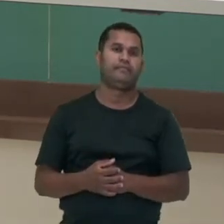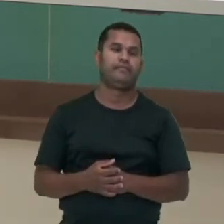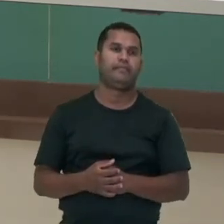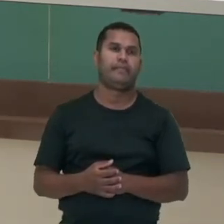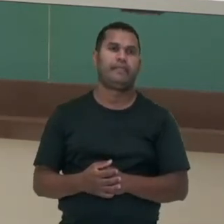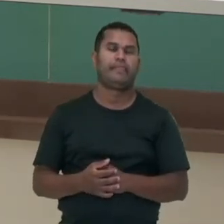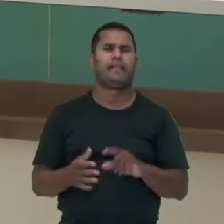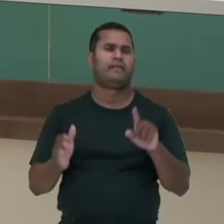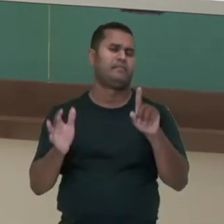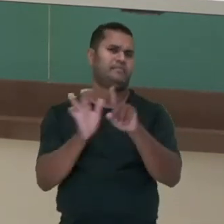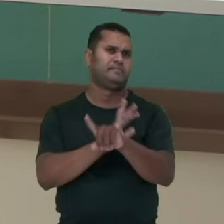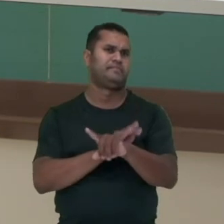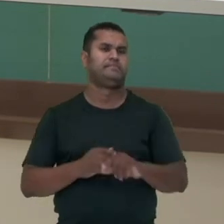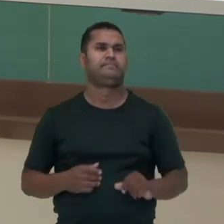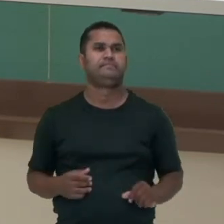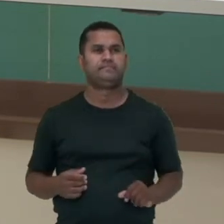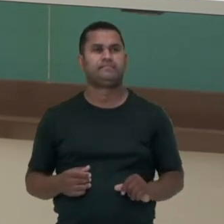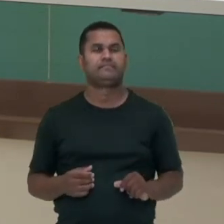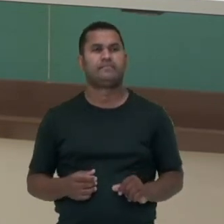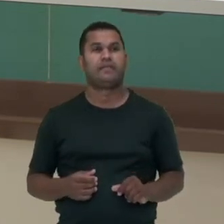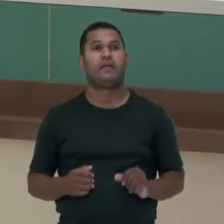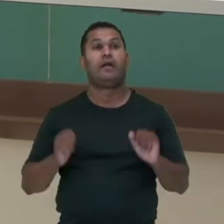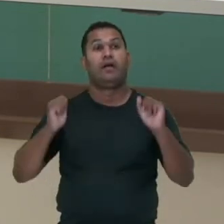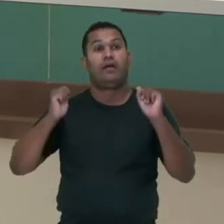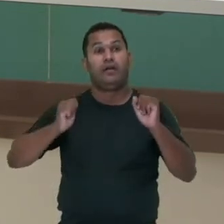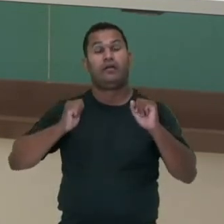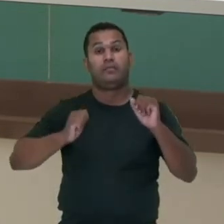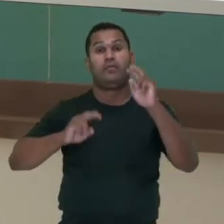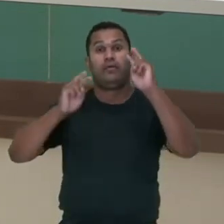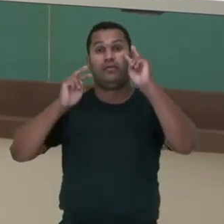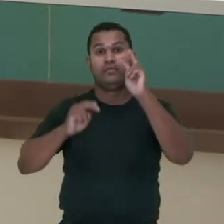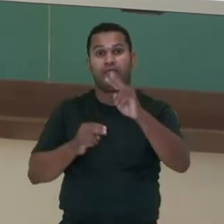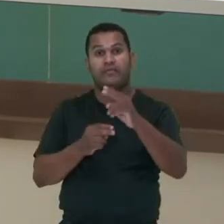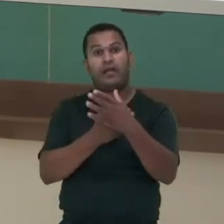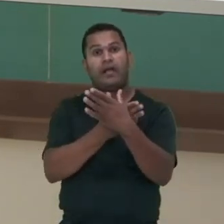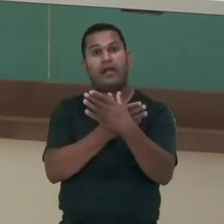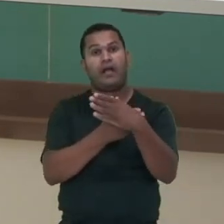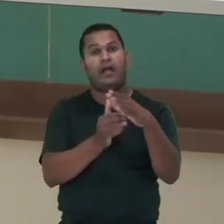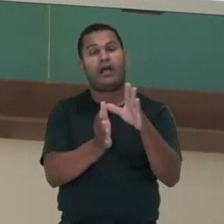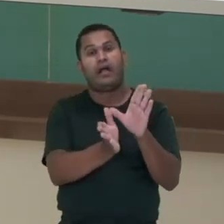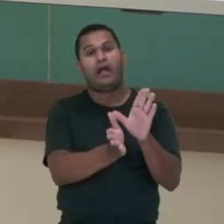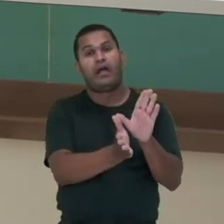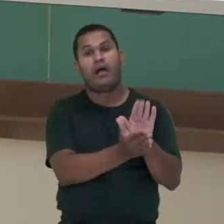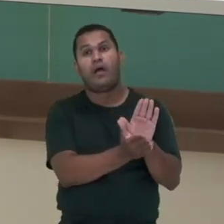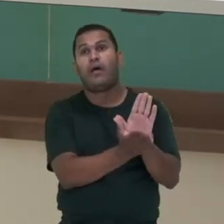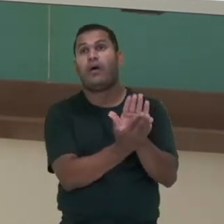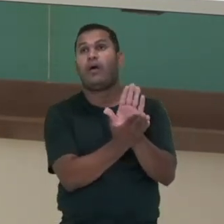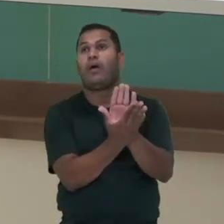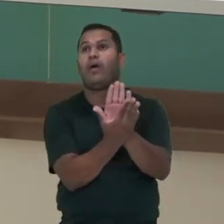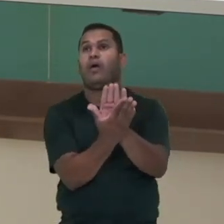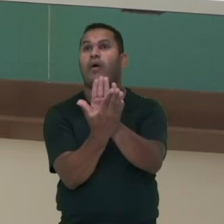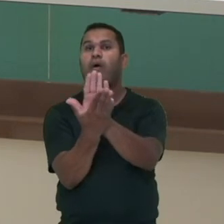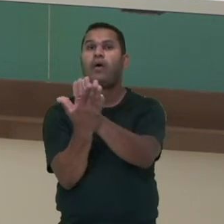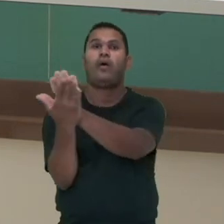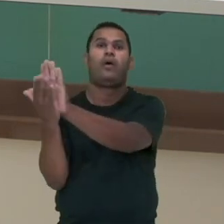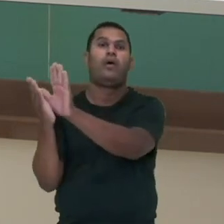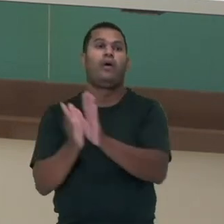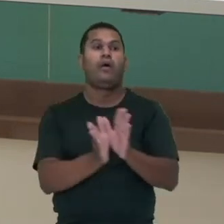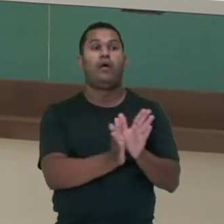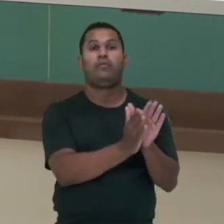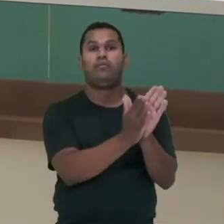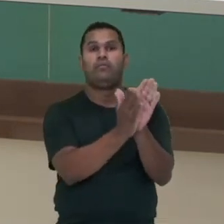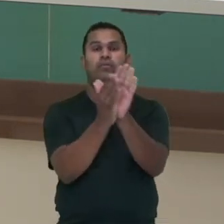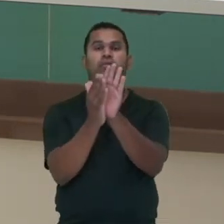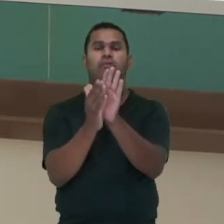atividade. Podemos identificar nas borboletas o seguinte ciclo de vida. Ovo, daí ela passa